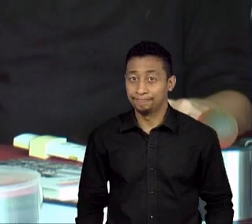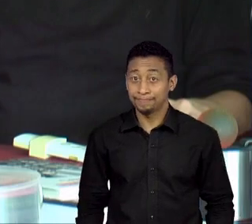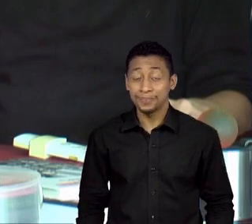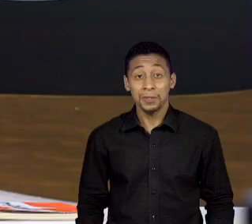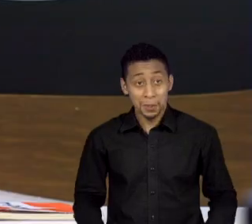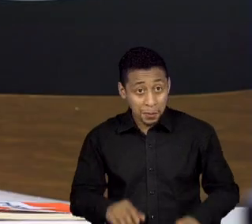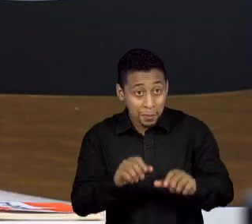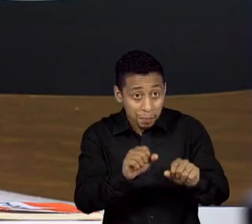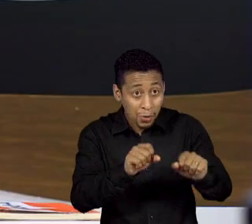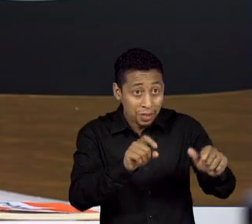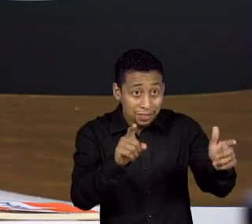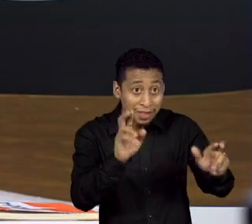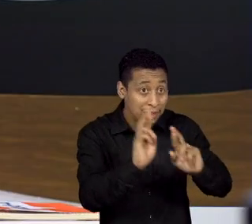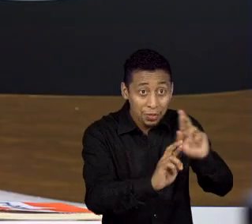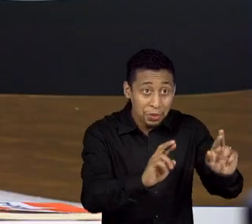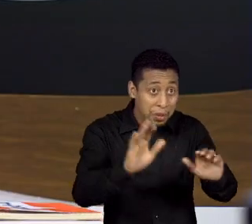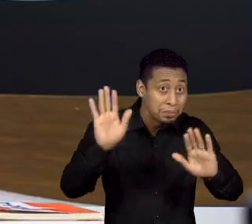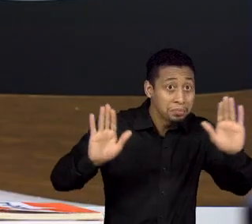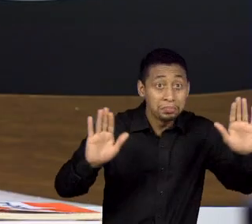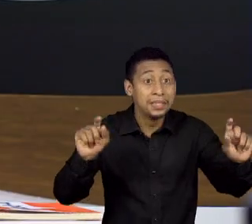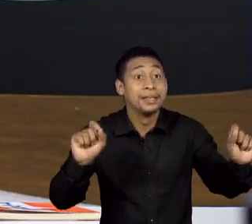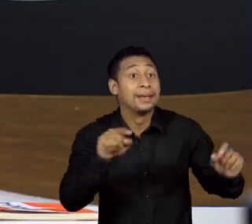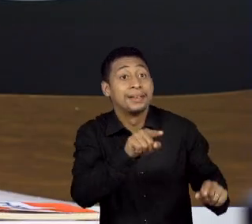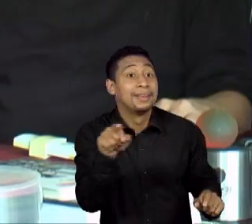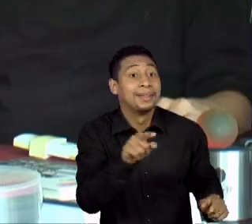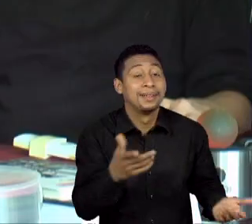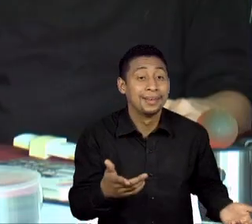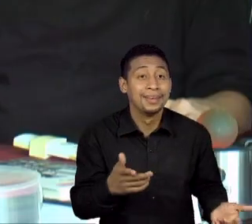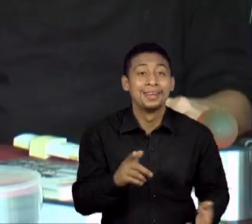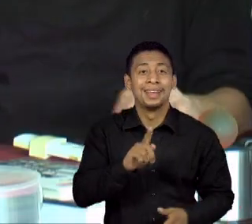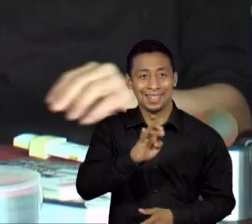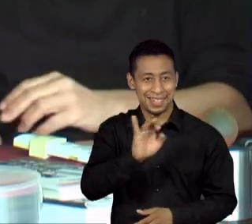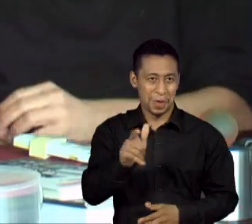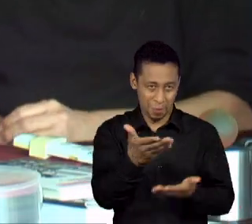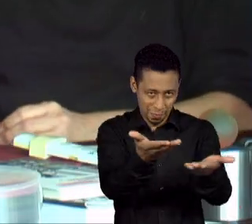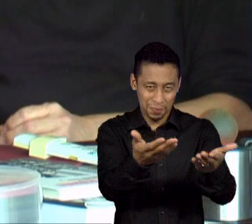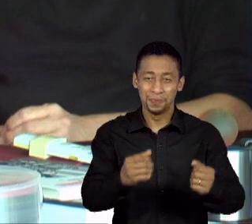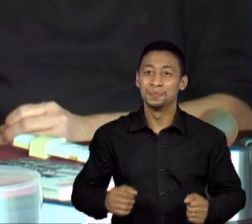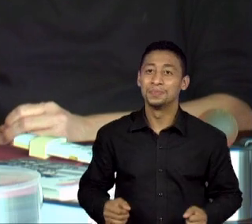um sinal aí quem começar. Diga, Guel, que já se habilitou.